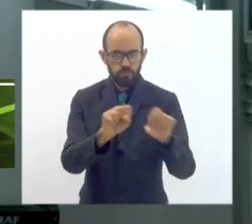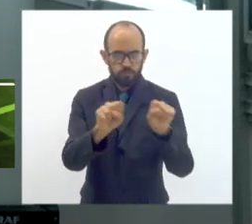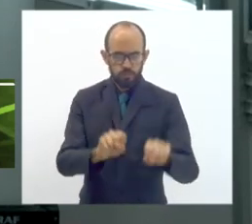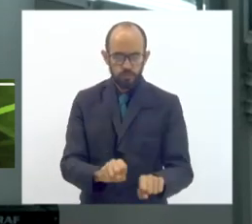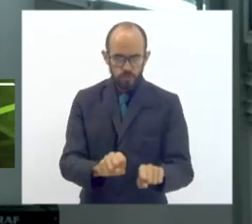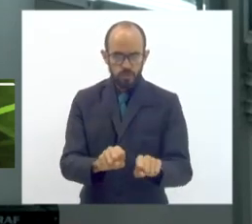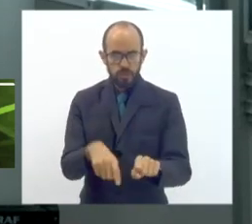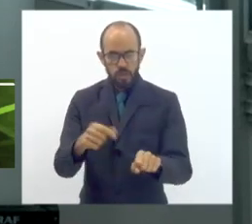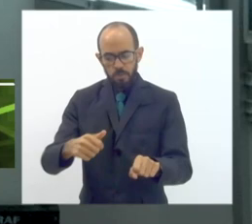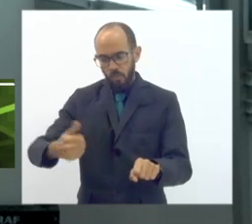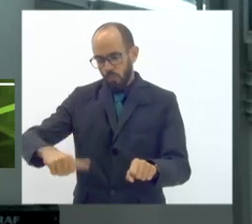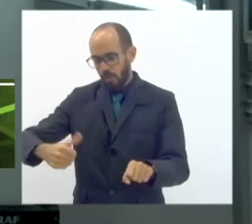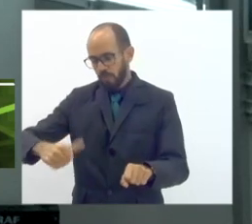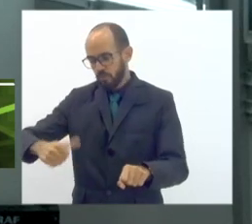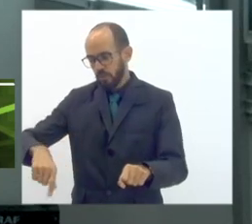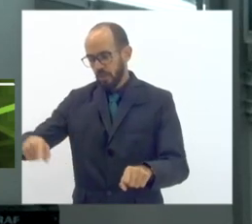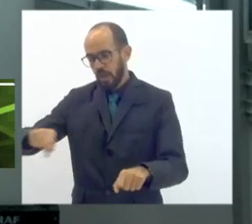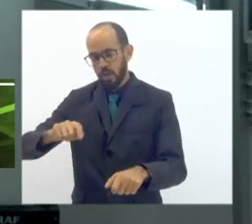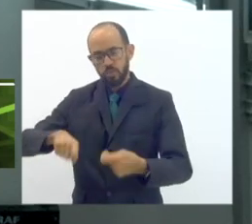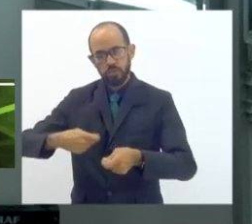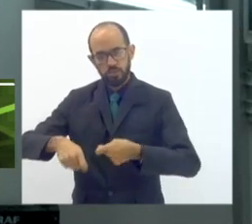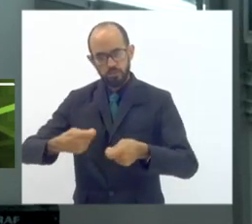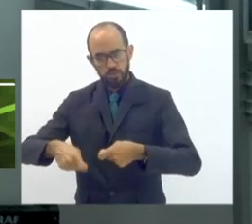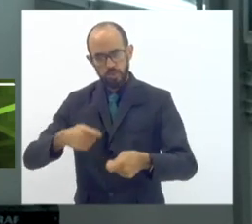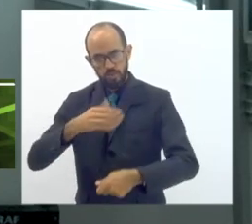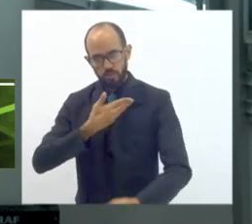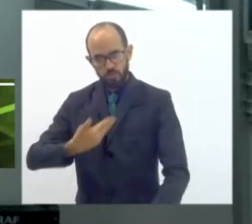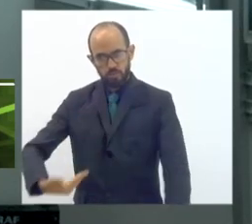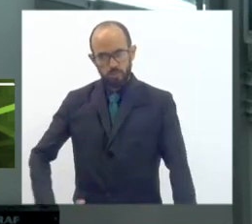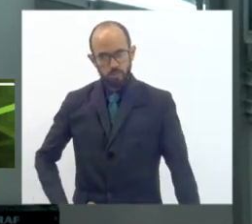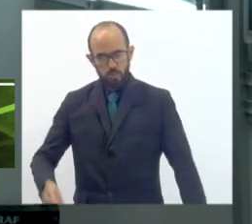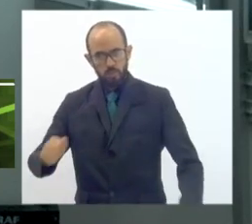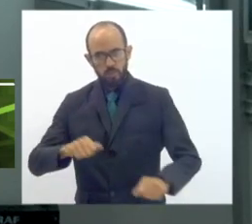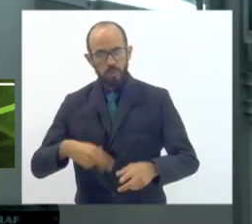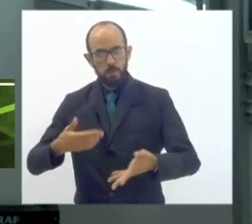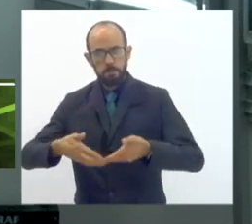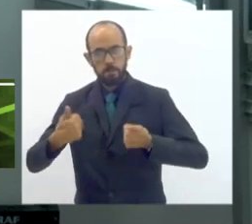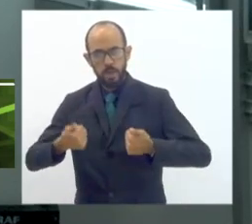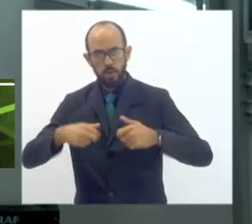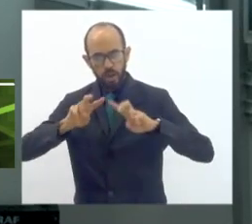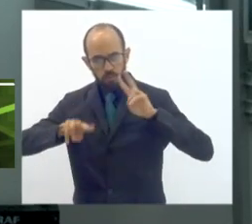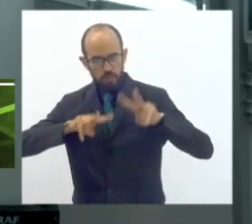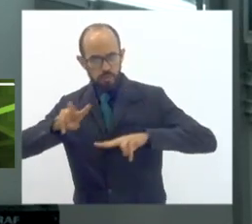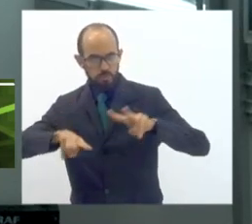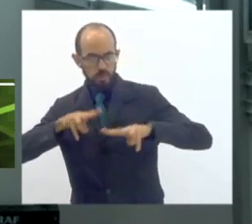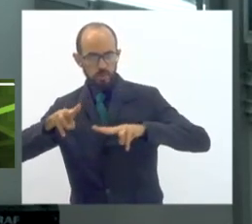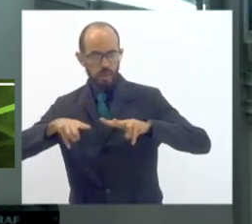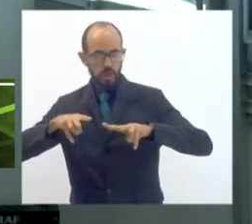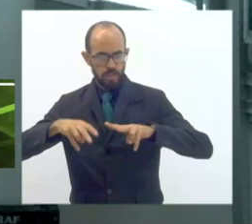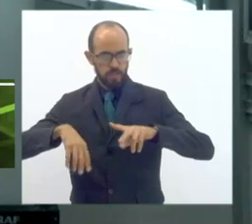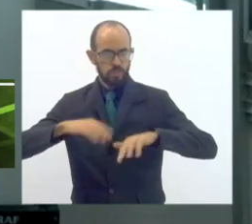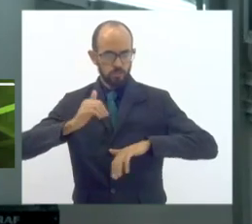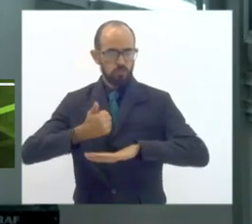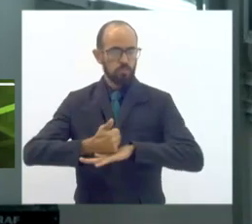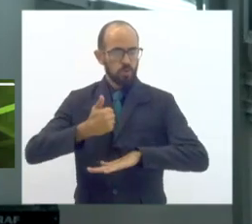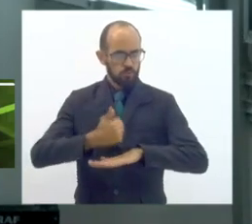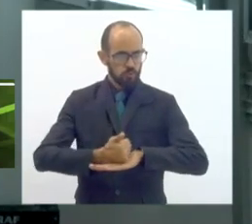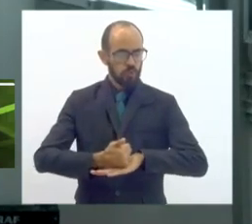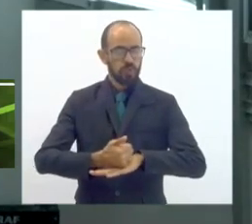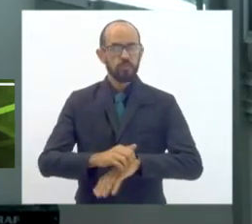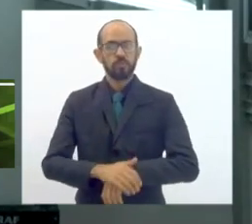qualificar os gestores públicos, além de gerar negócios, aumentar a visibilidade e qualificação dos empreendedores.